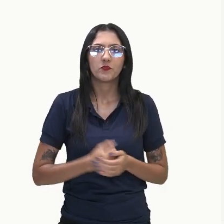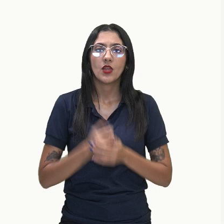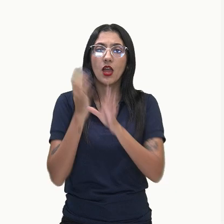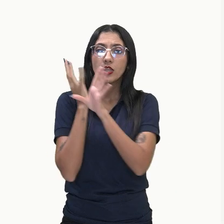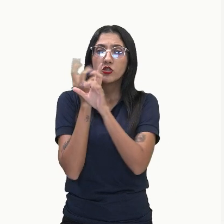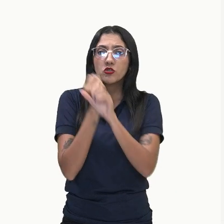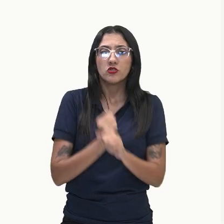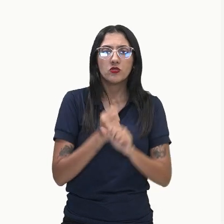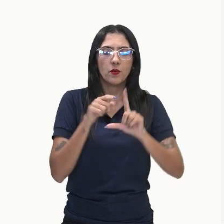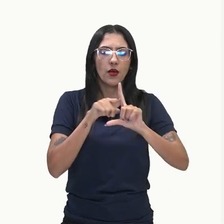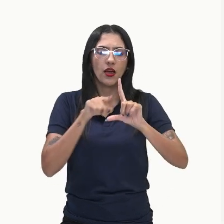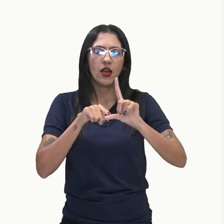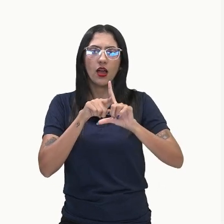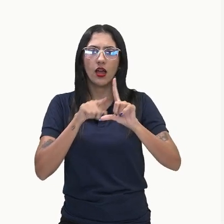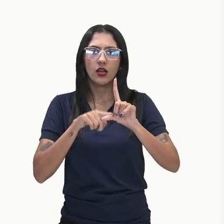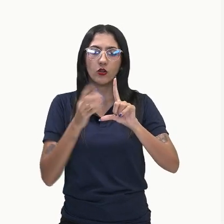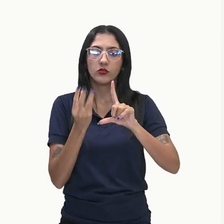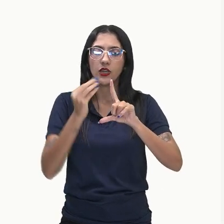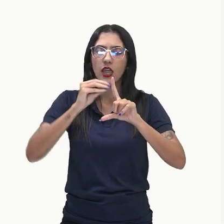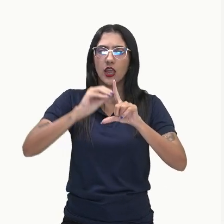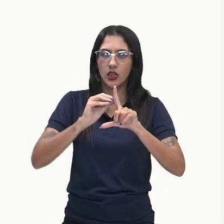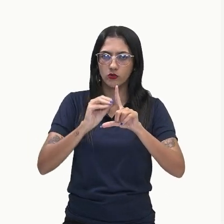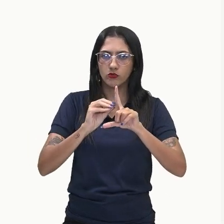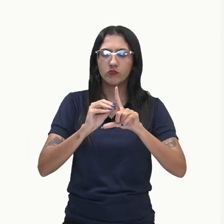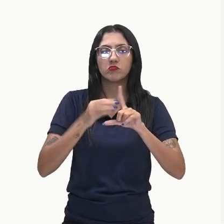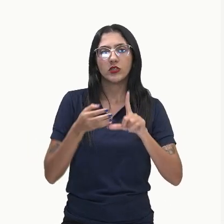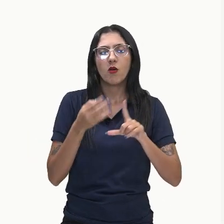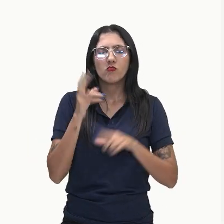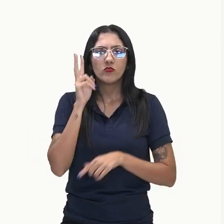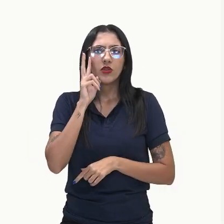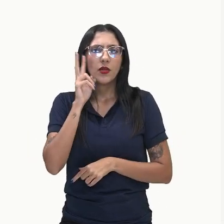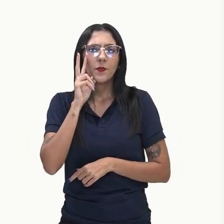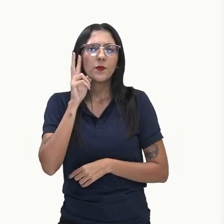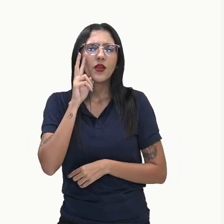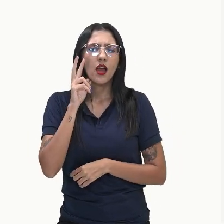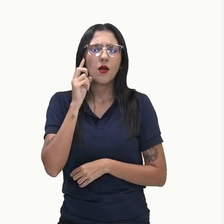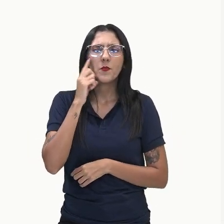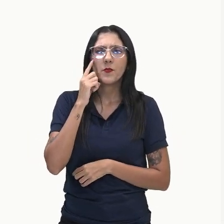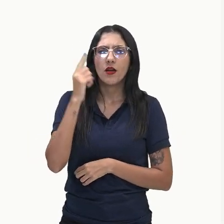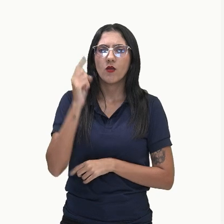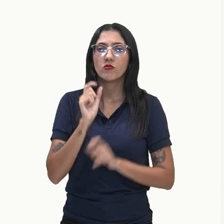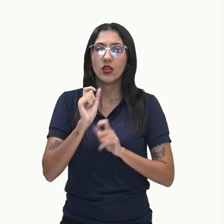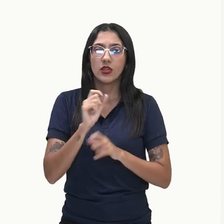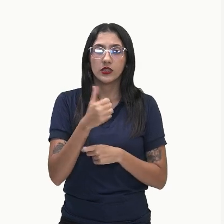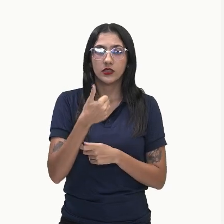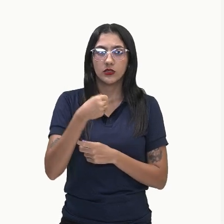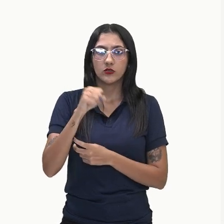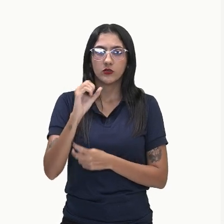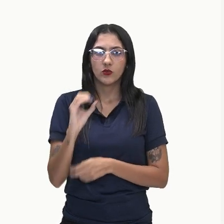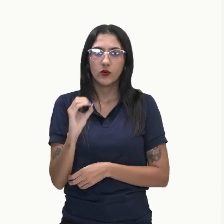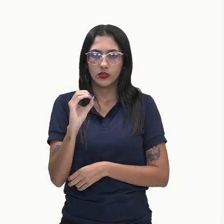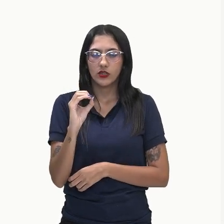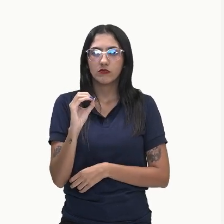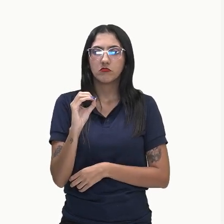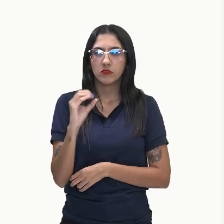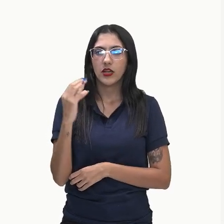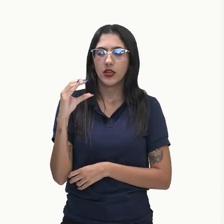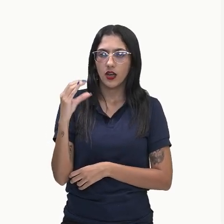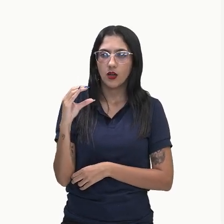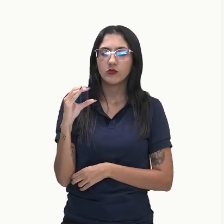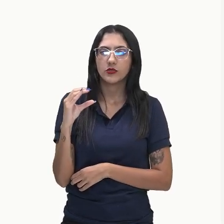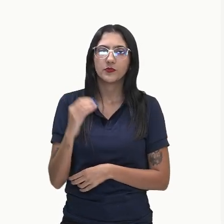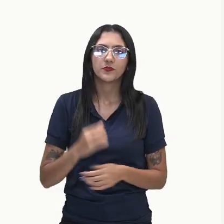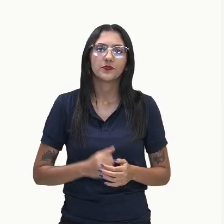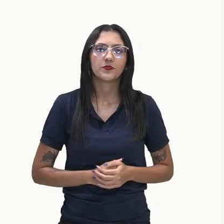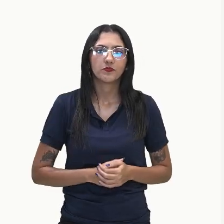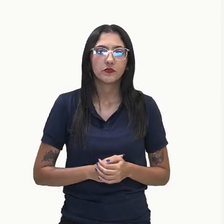dos ângulos internos de um triângulo, automaticamente remeta o seu pensamento ao valor de 180 graus, mas